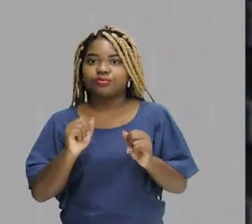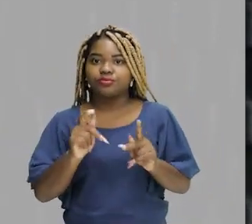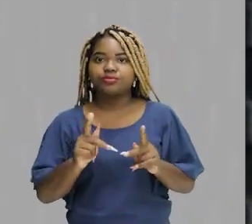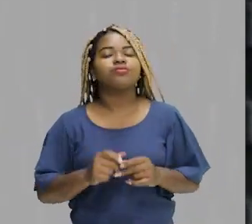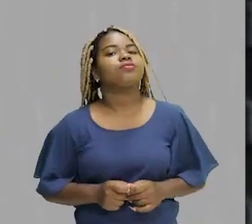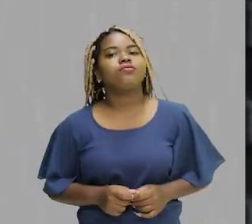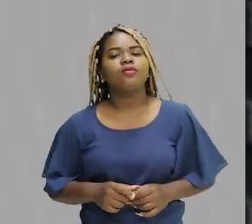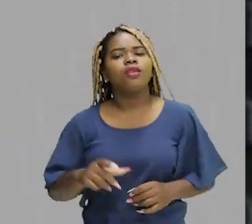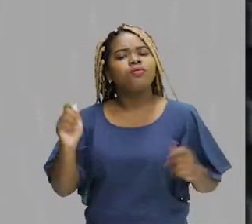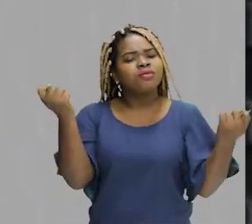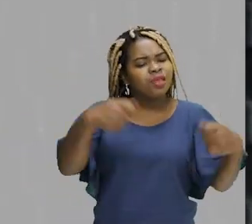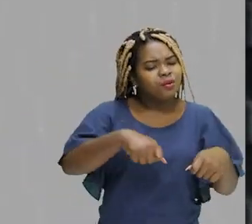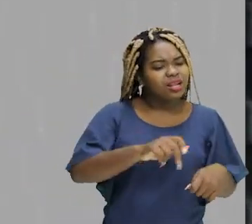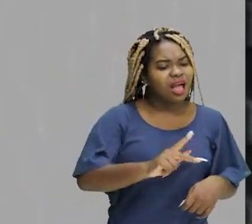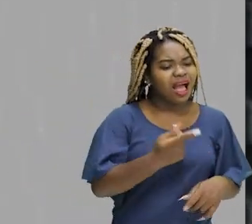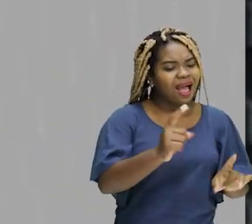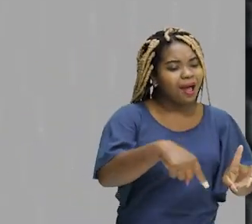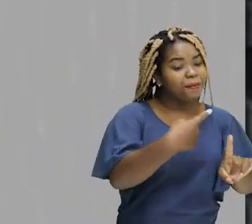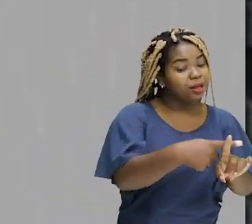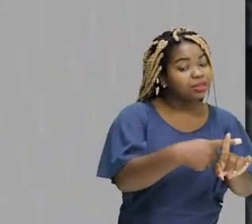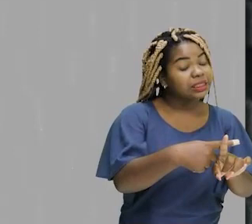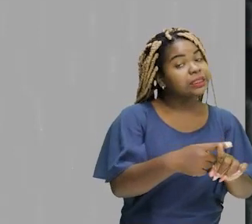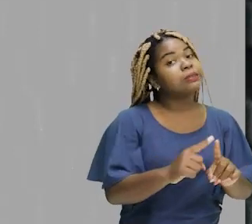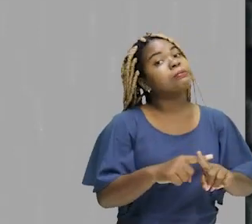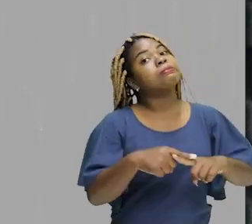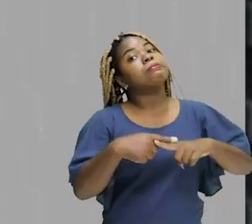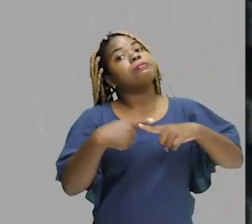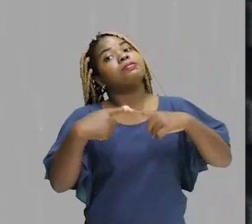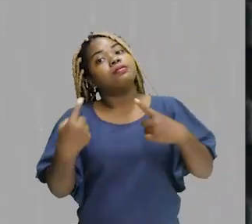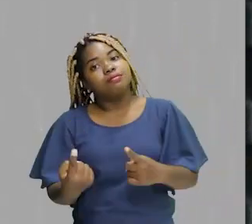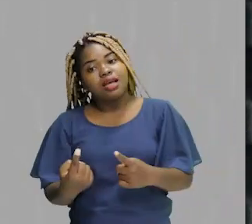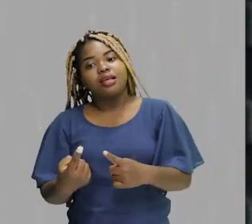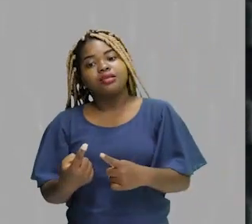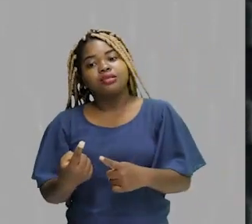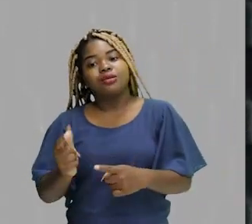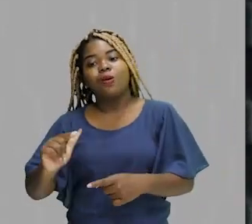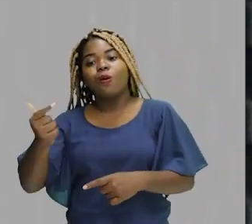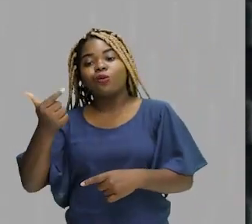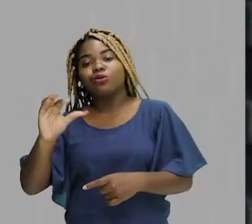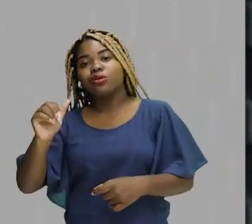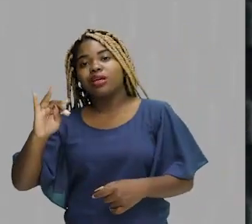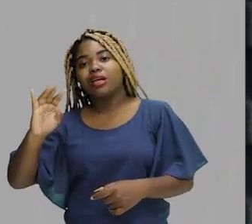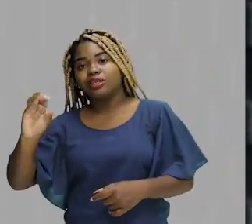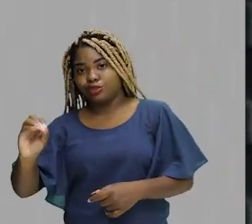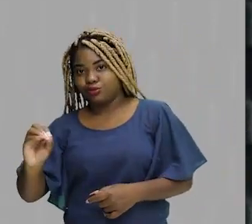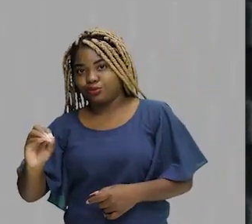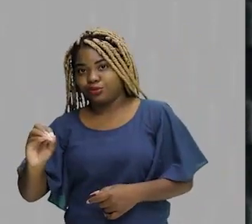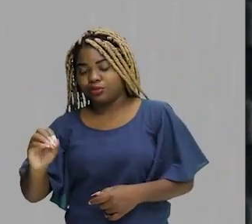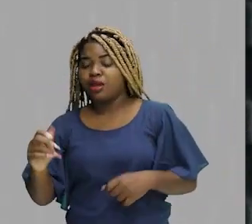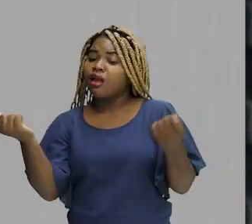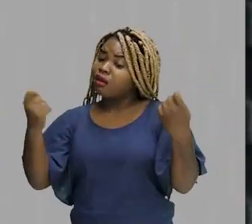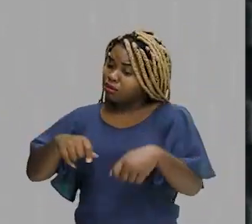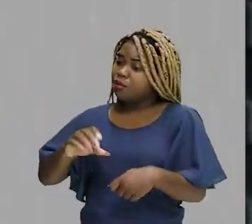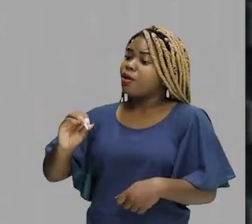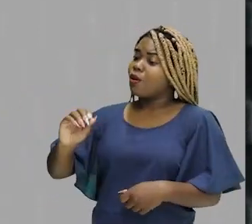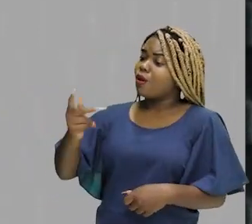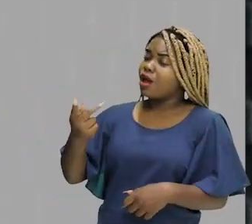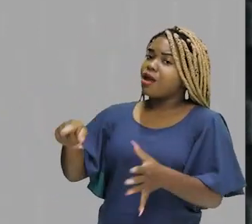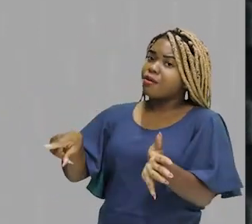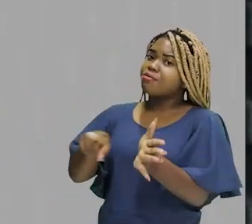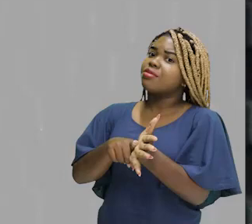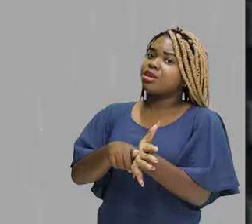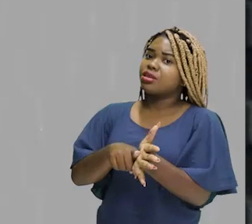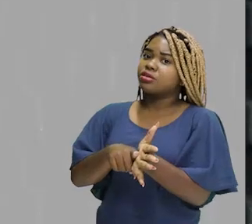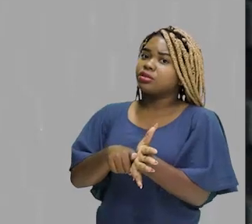ter H+, mas obrigatoriamente um outro cátion. Eu posso ter também OH-